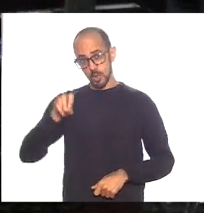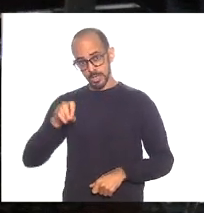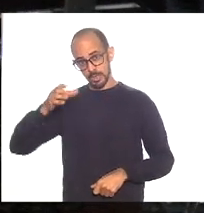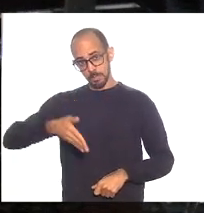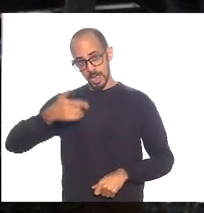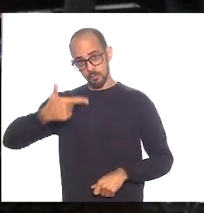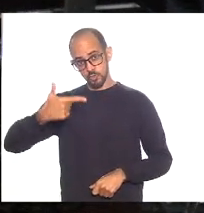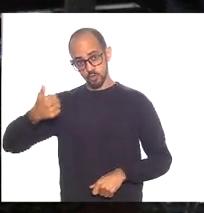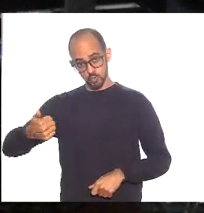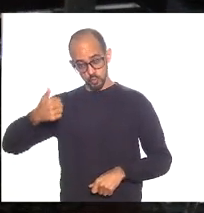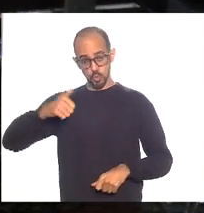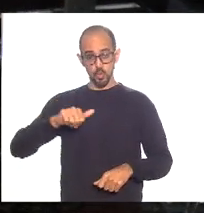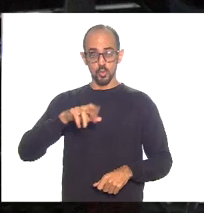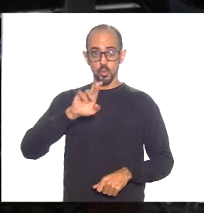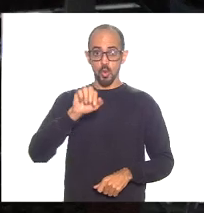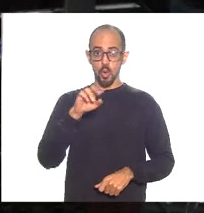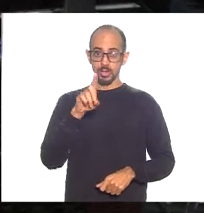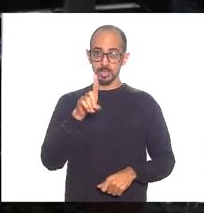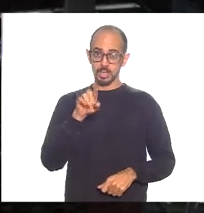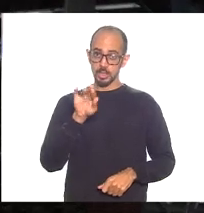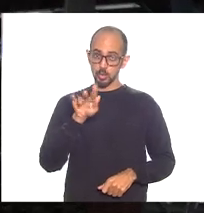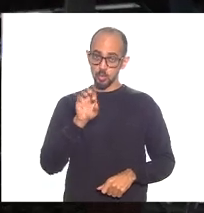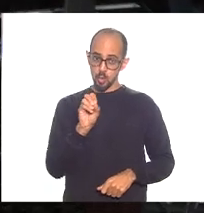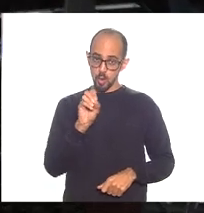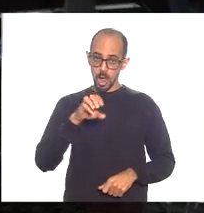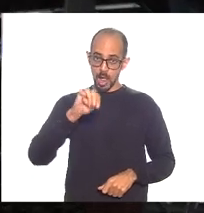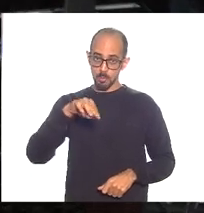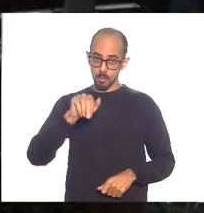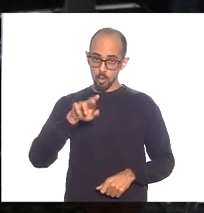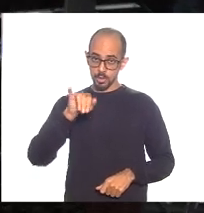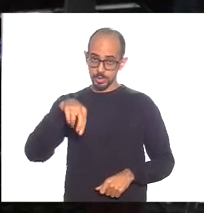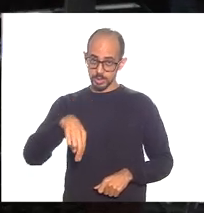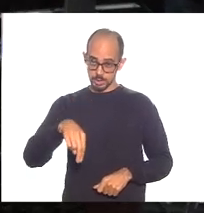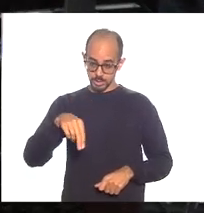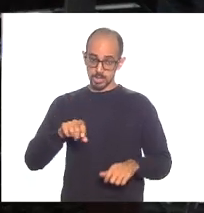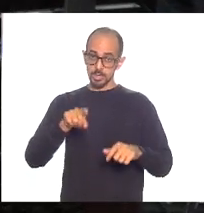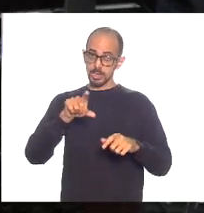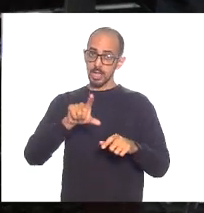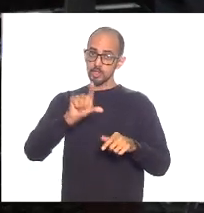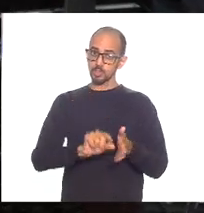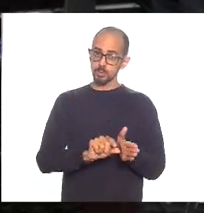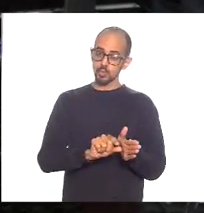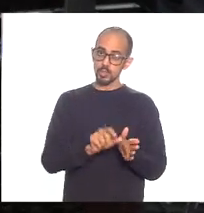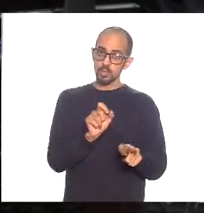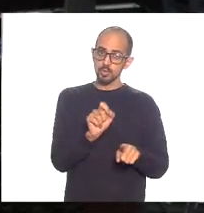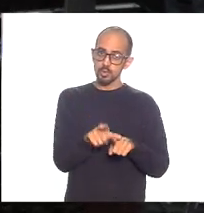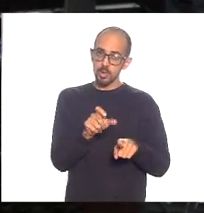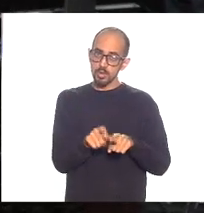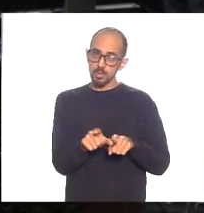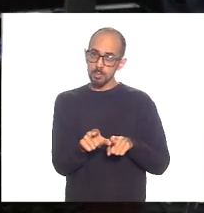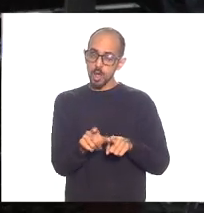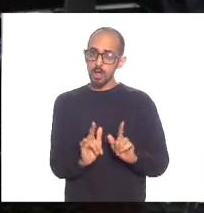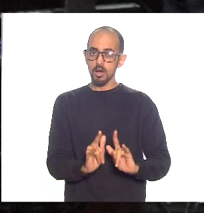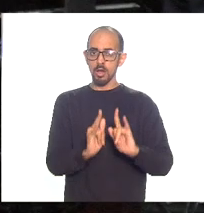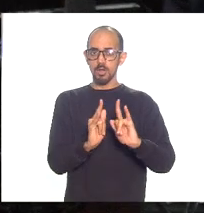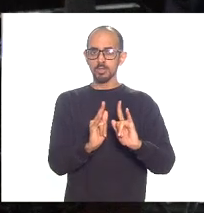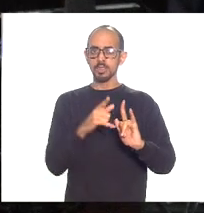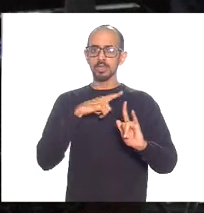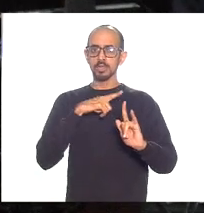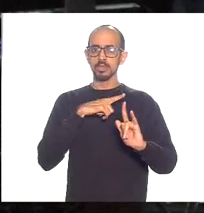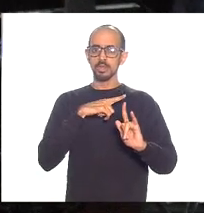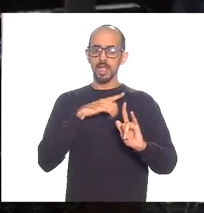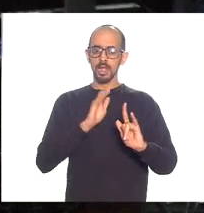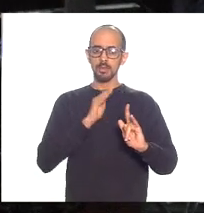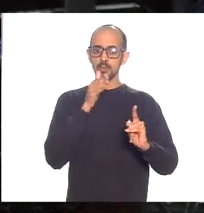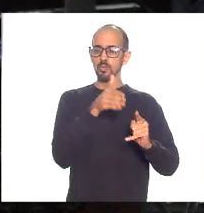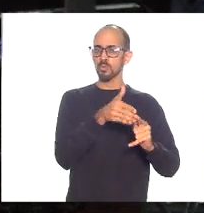autoria do deputado Rodrigo Amorim, que determina a redução proporcional dos aluguéis de imóveis que tenham como destinação uma locação para casas